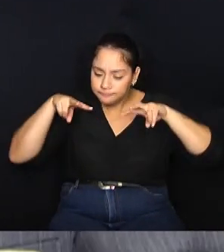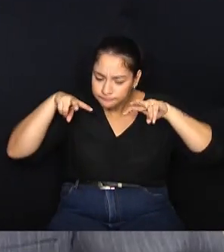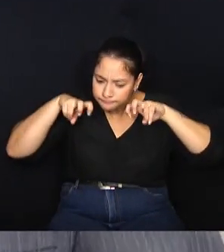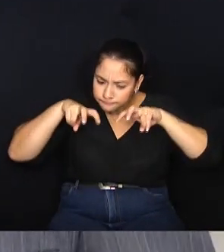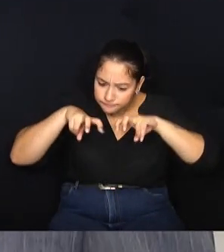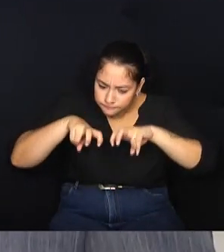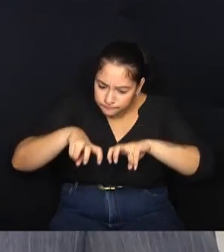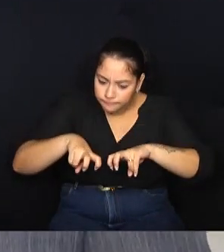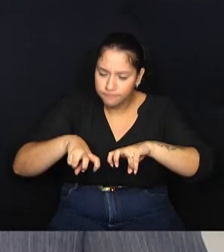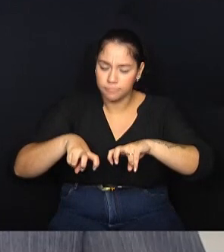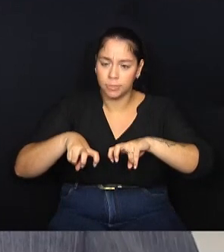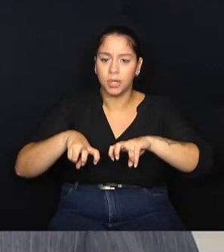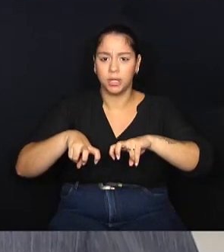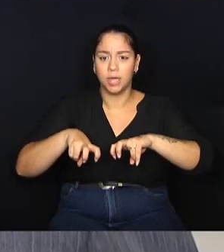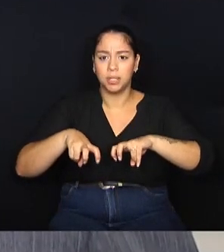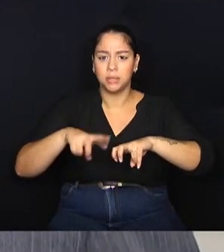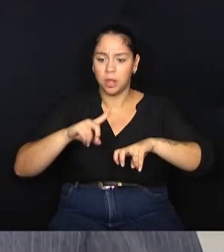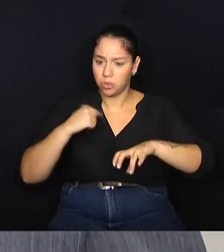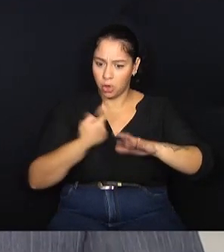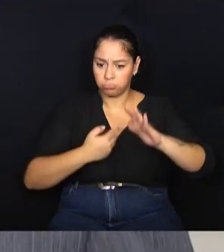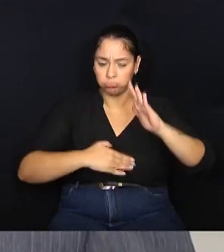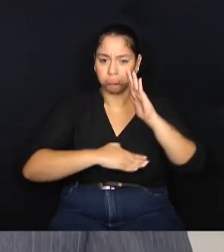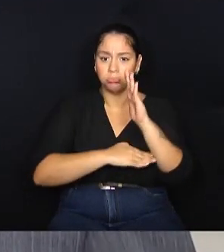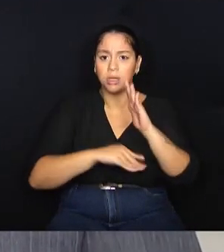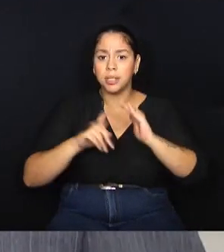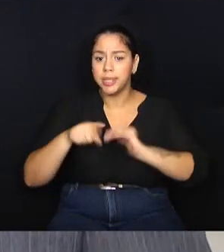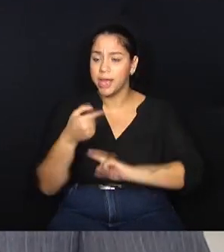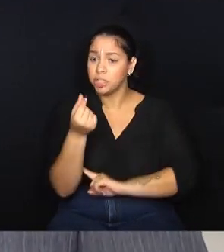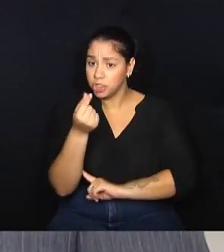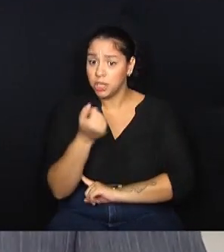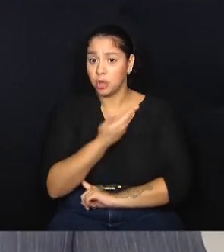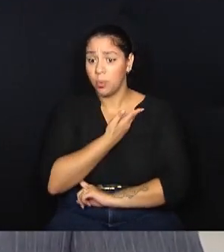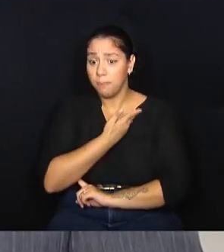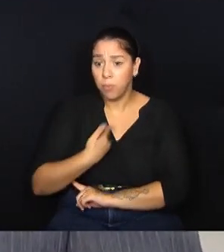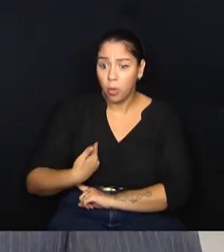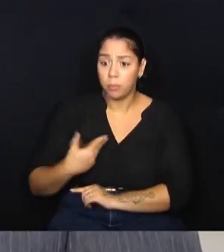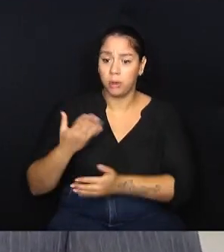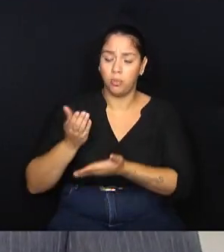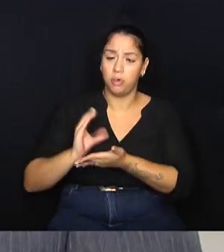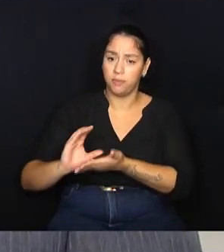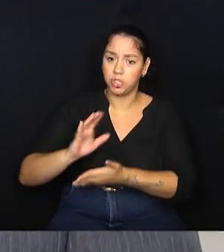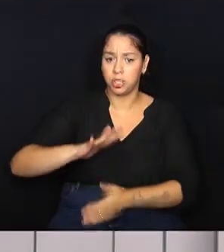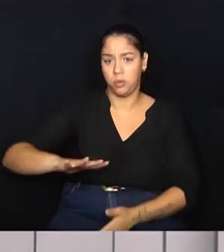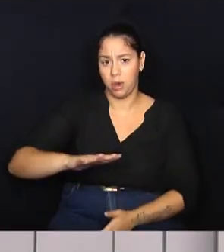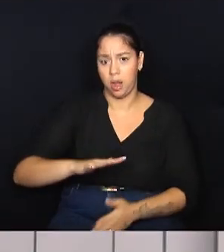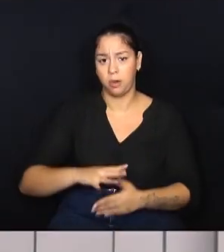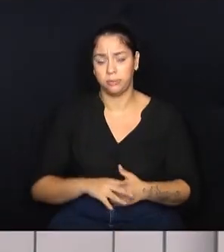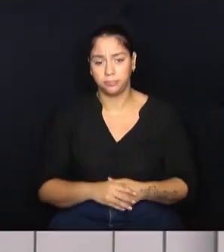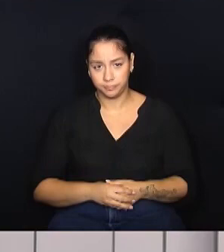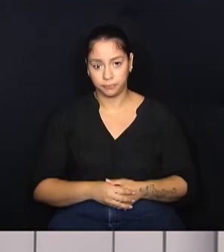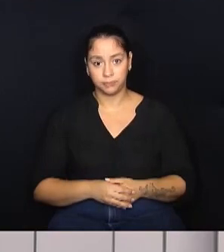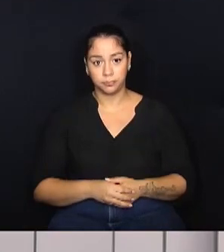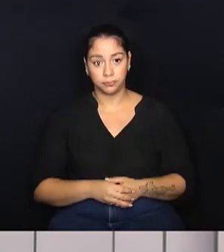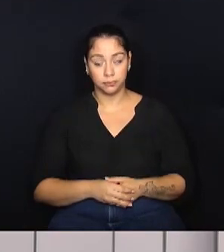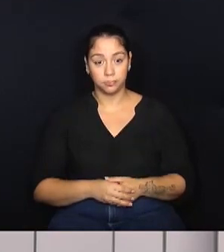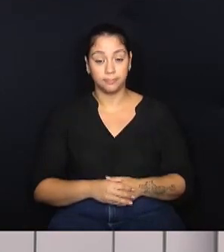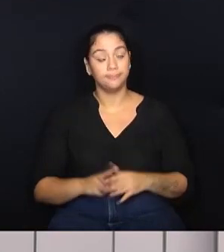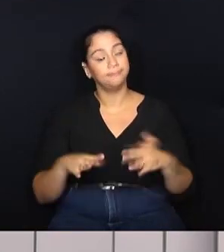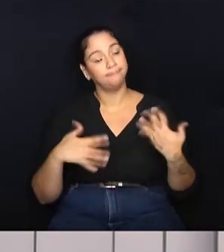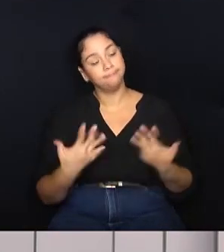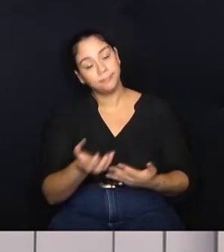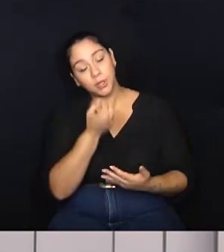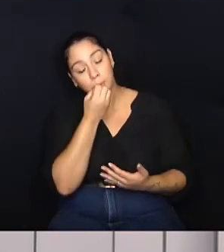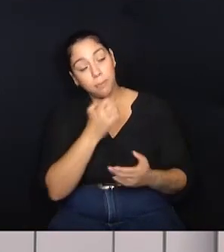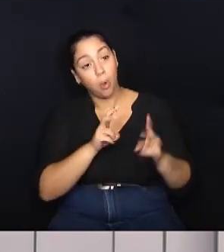casa por conta que é dinheiro público investido naquele espaço. Bom, este